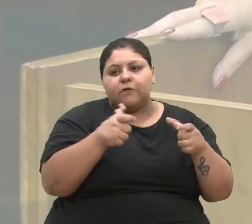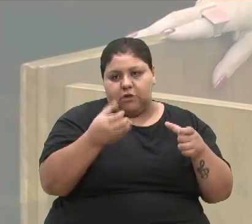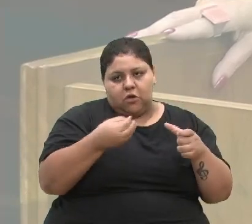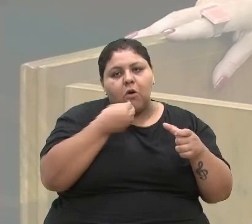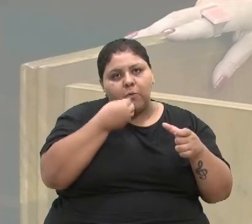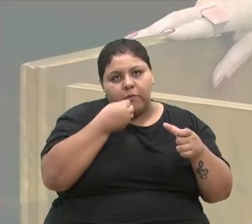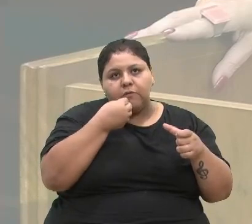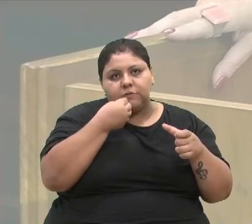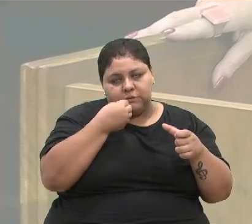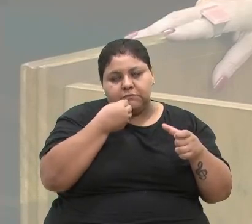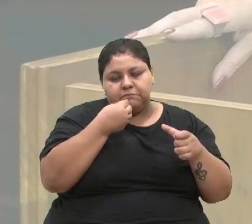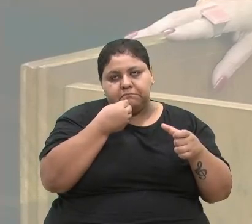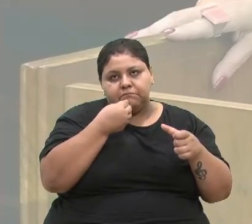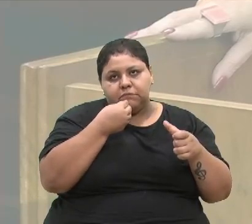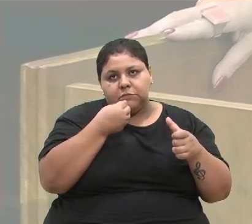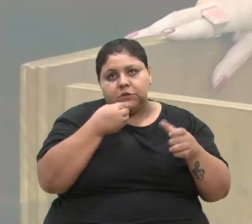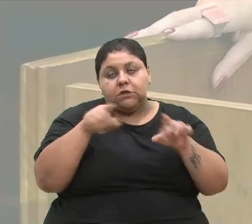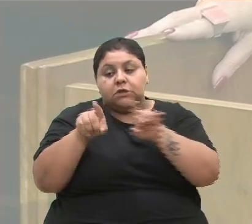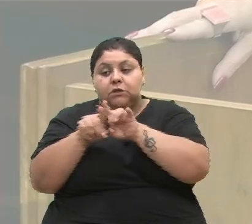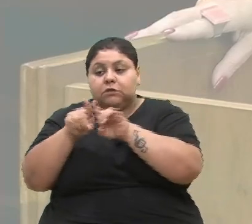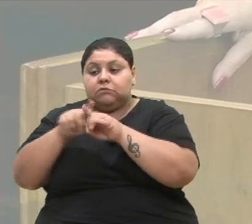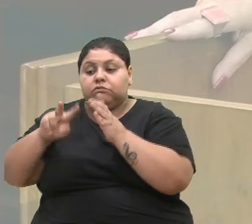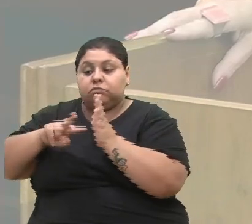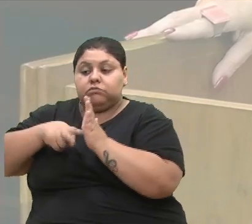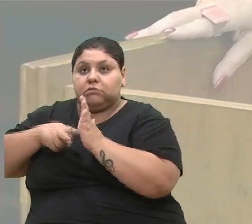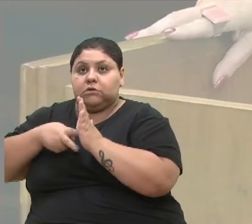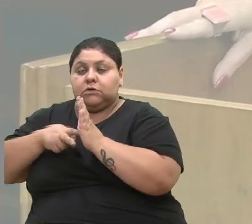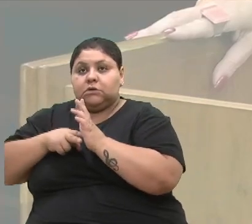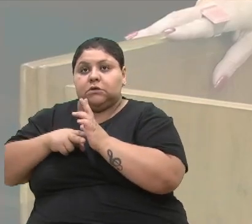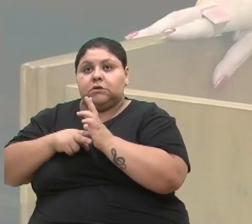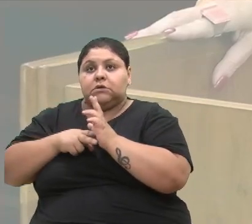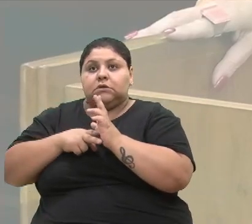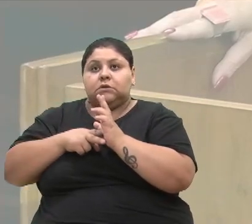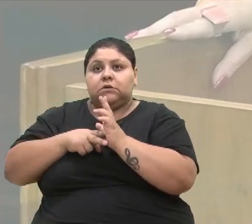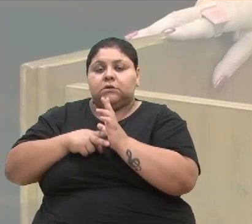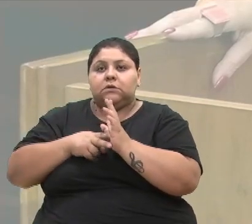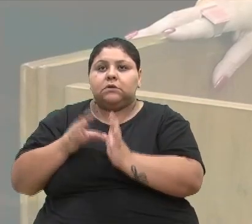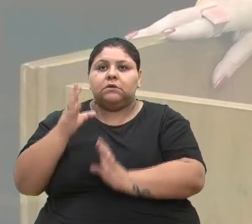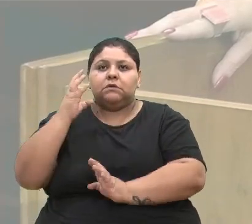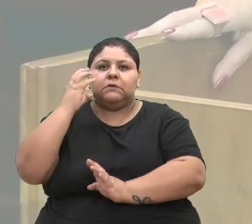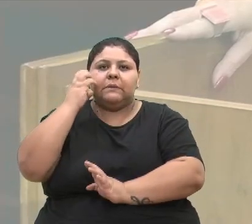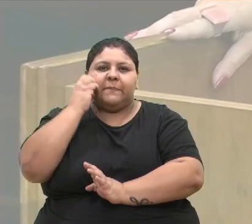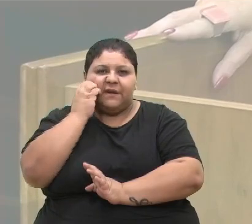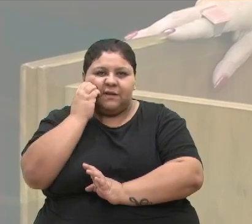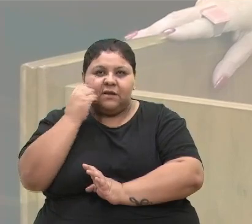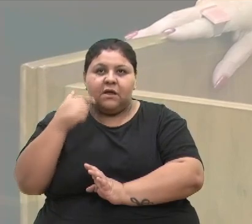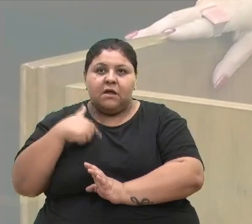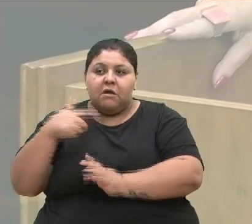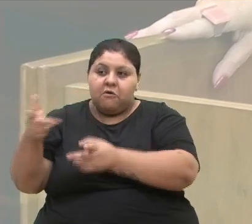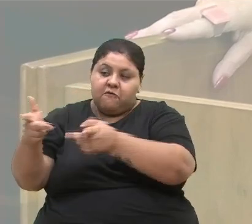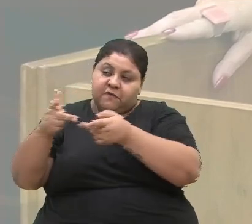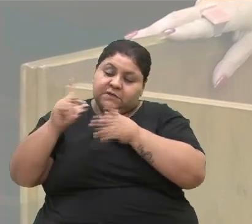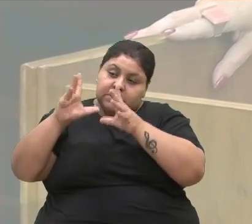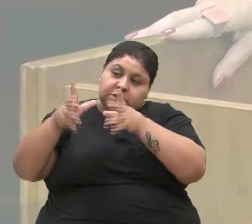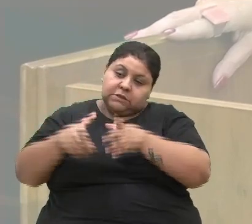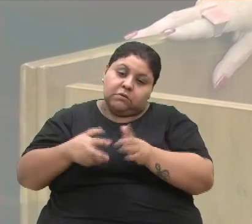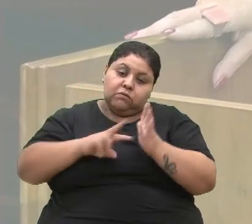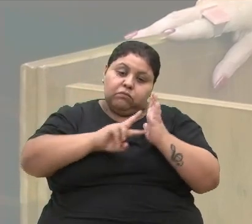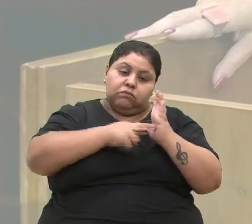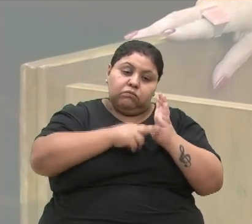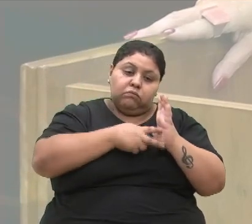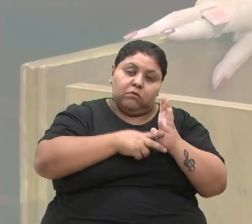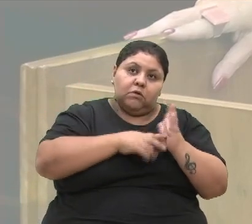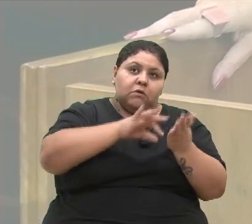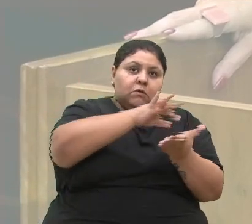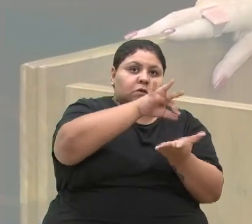também é impossível, como sindicatos patronais. Eu fui em todos os sindicatos que estão localizados